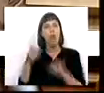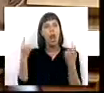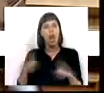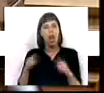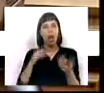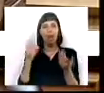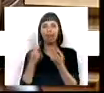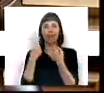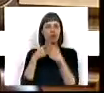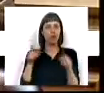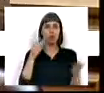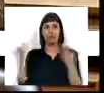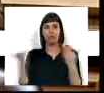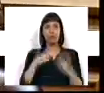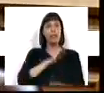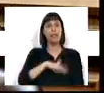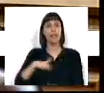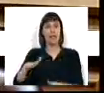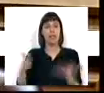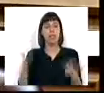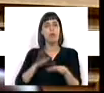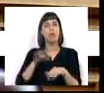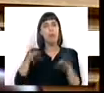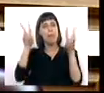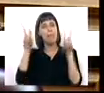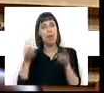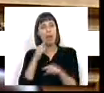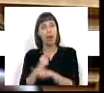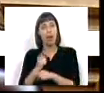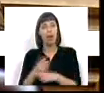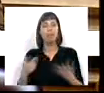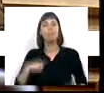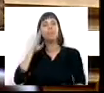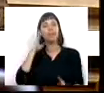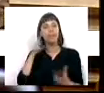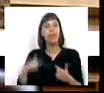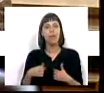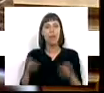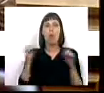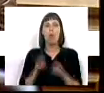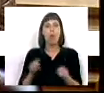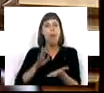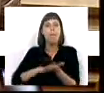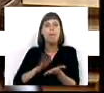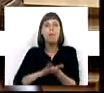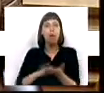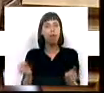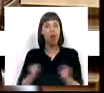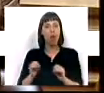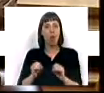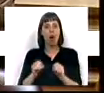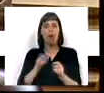haver controvérsia científica relativamente a esta matéria, sabendo-se que não está comprovada